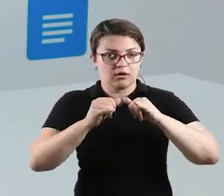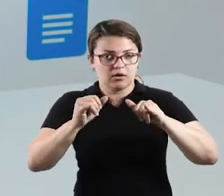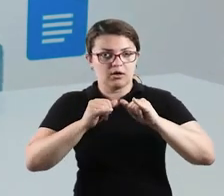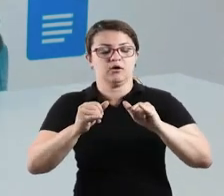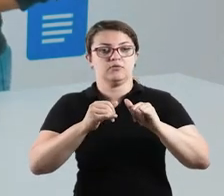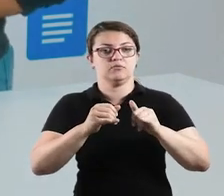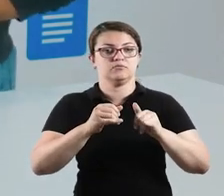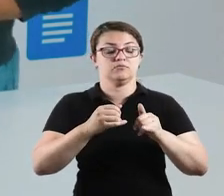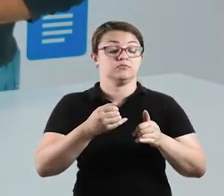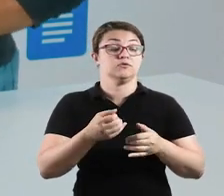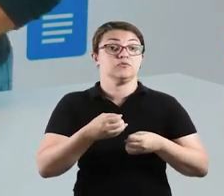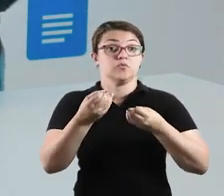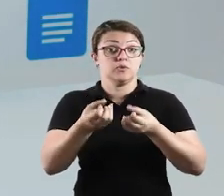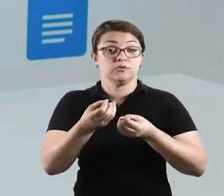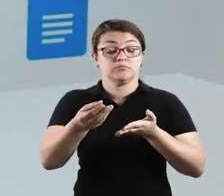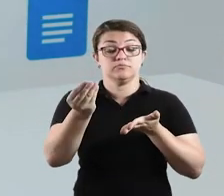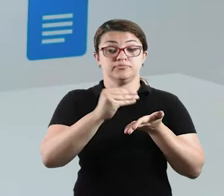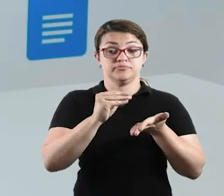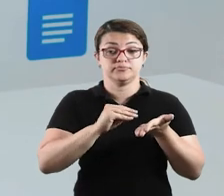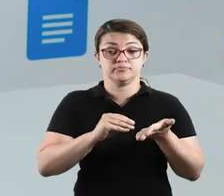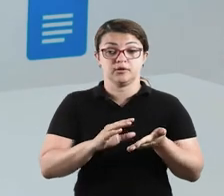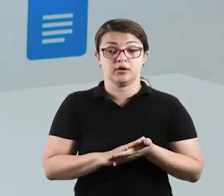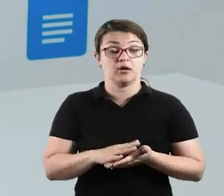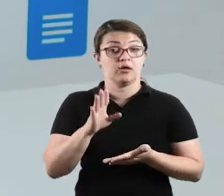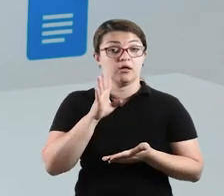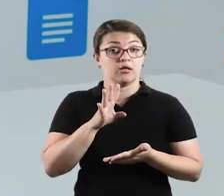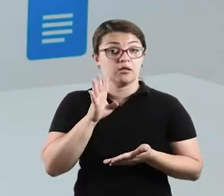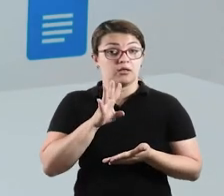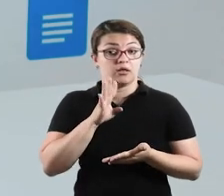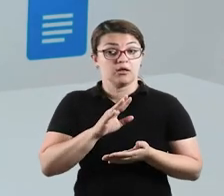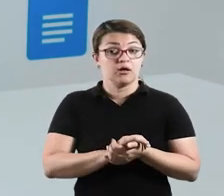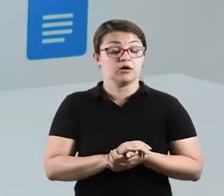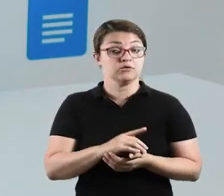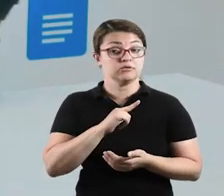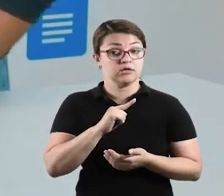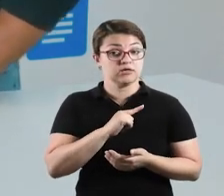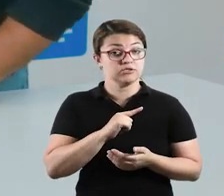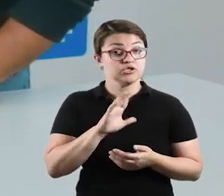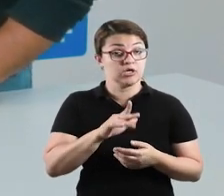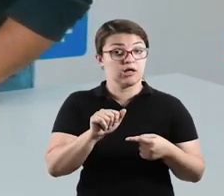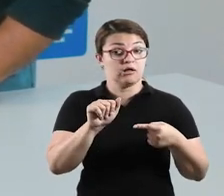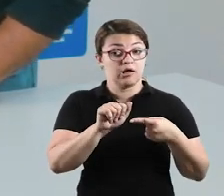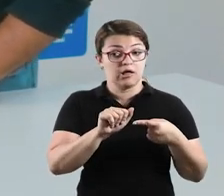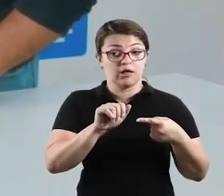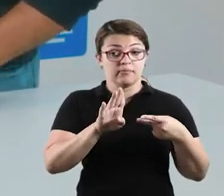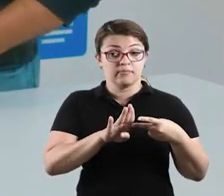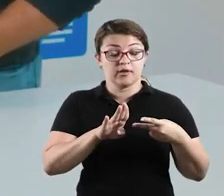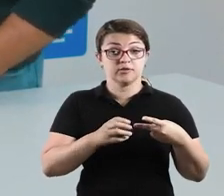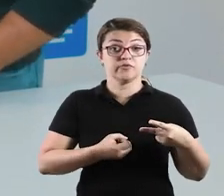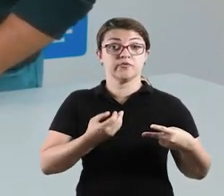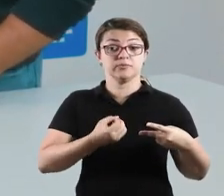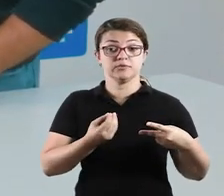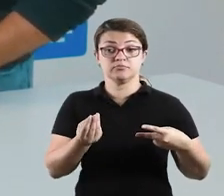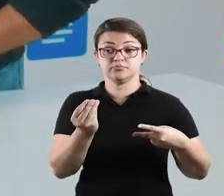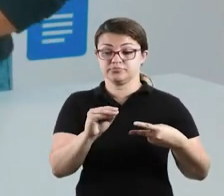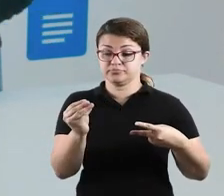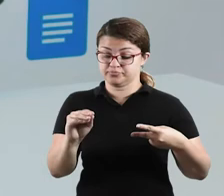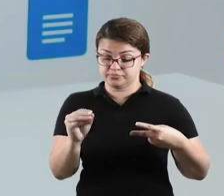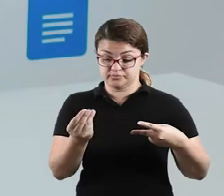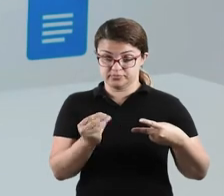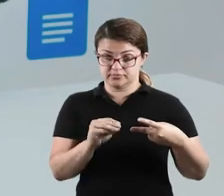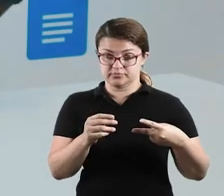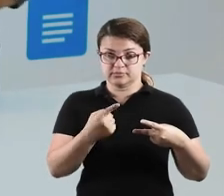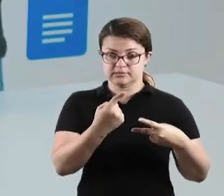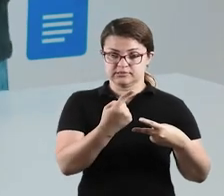conta. Olha que legal. Agora você tem os dados e você vai criar o texto. Muito legal, né? Você